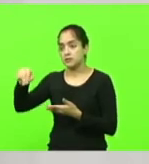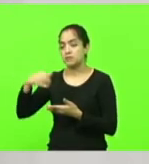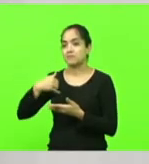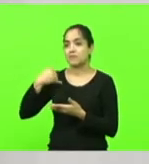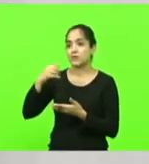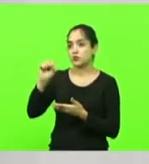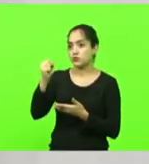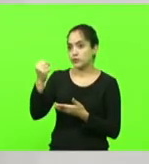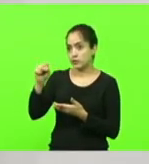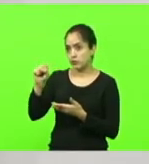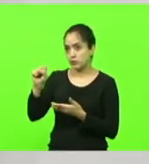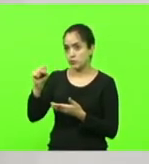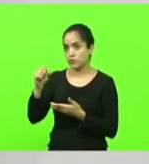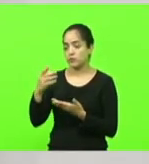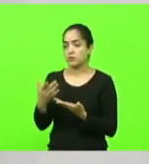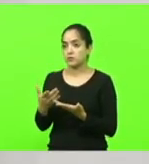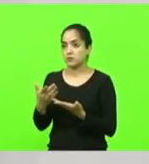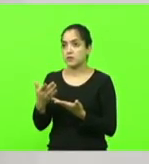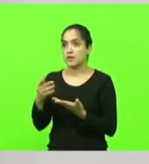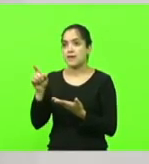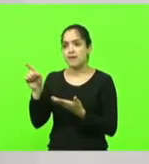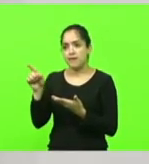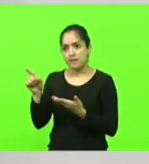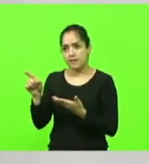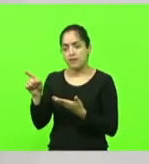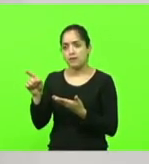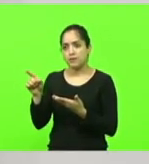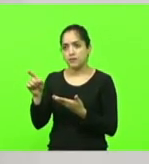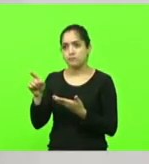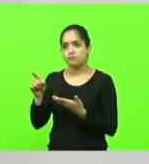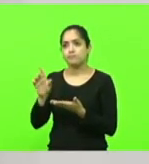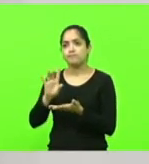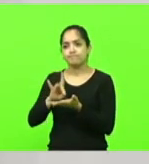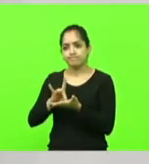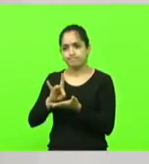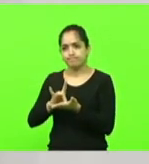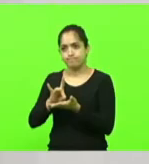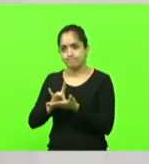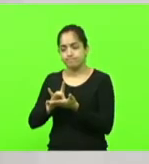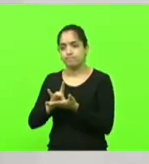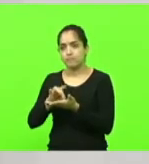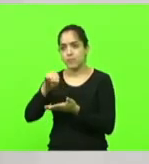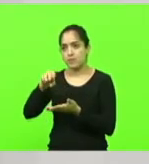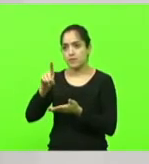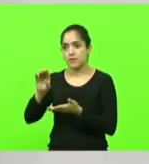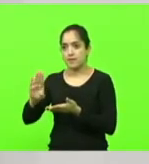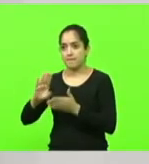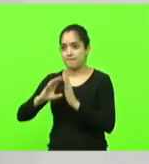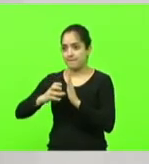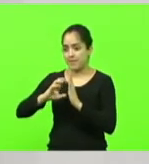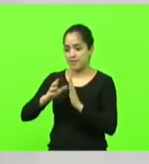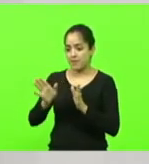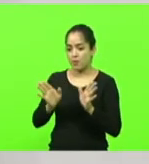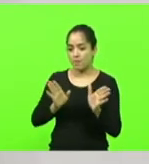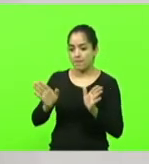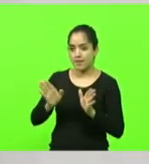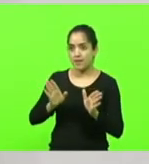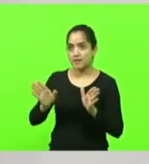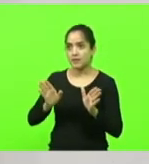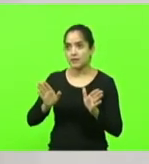anos. Jailson foi um dos autênticos do MDB, no período em que o partido assumiu uma